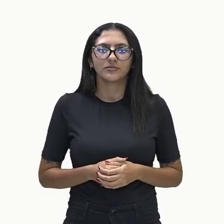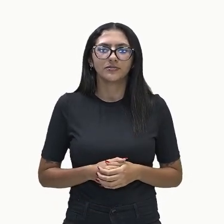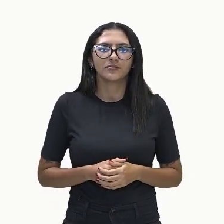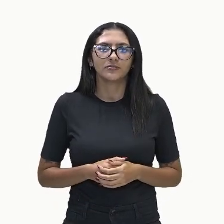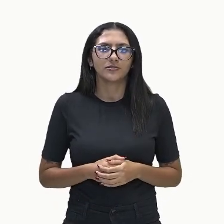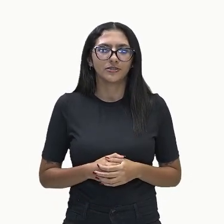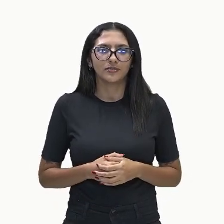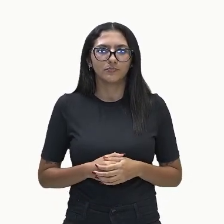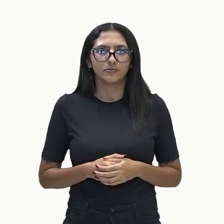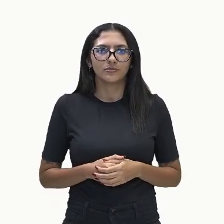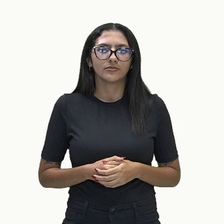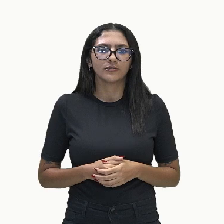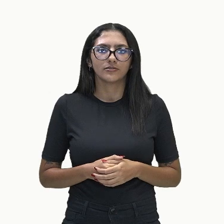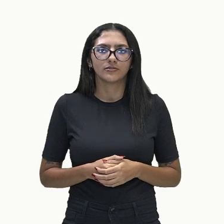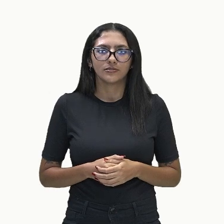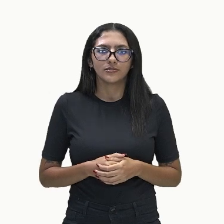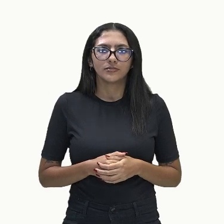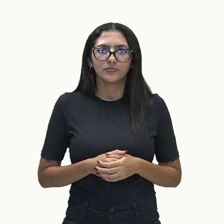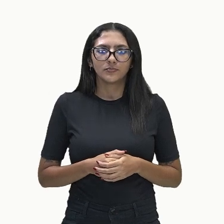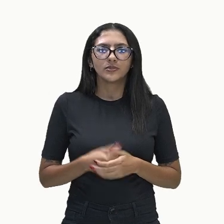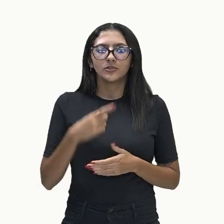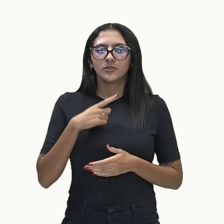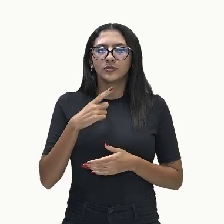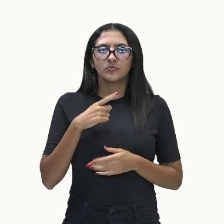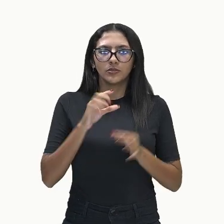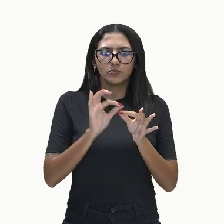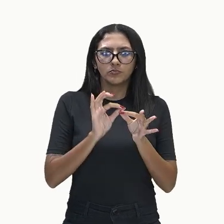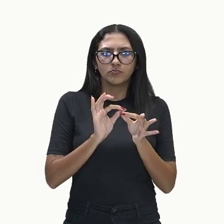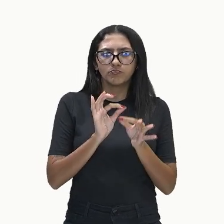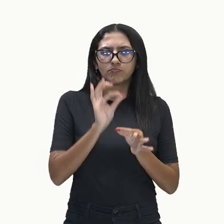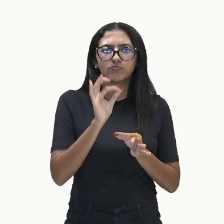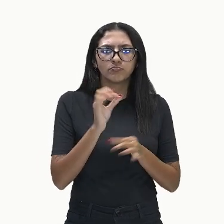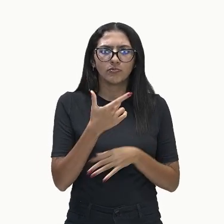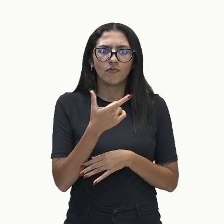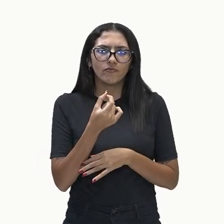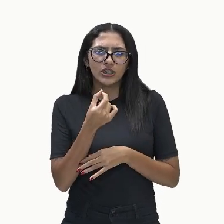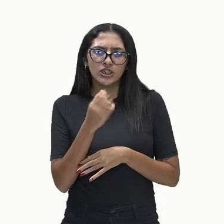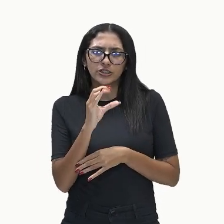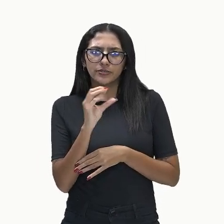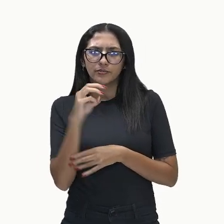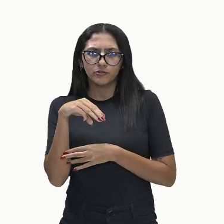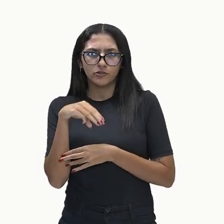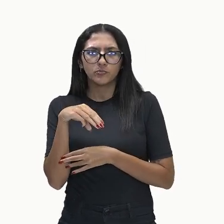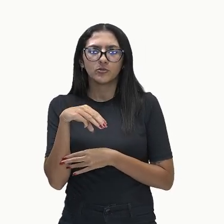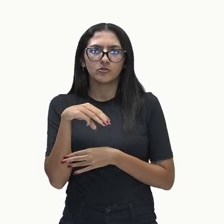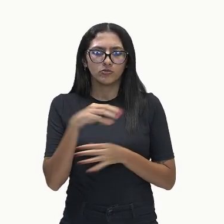Os uréteres, eles têm aproximadamente 20 centímetros.